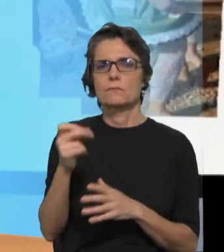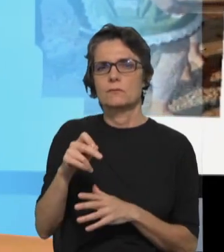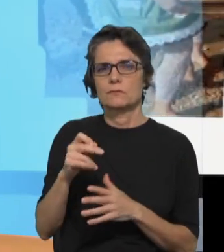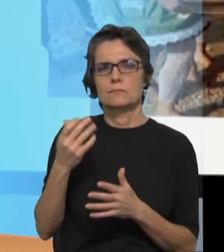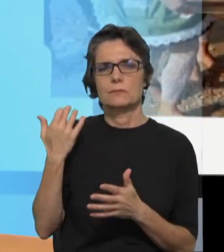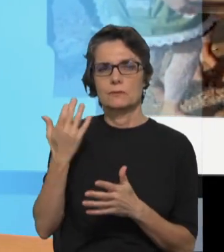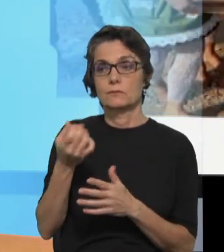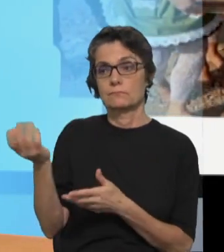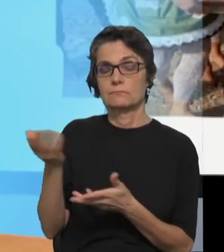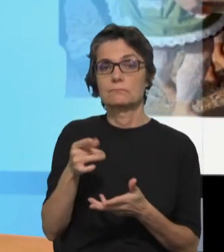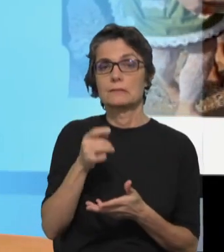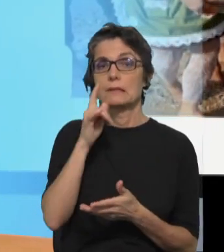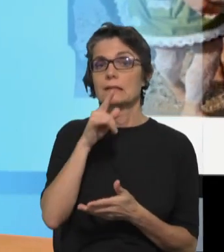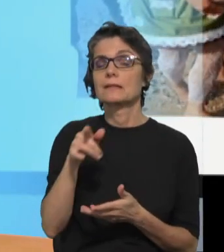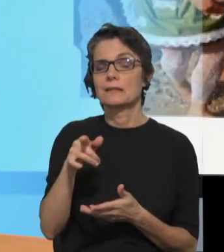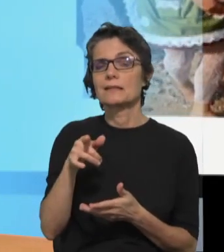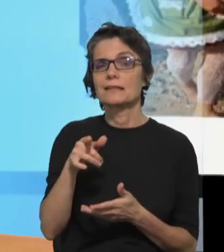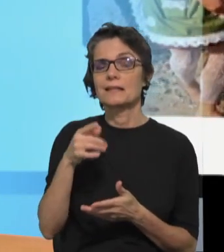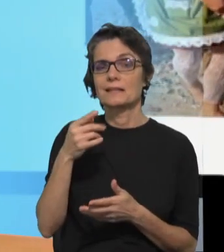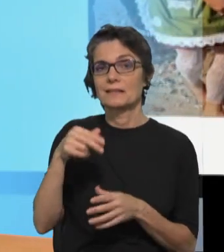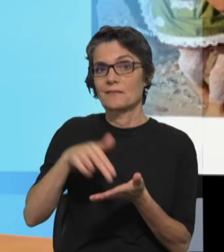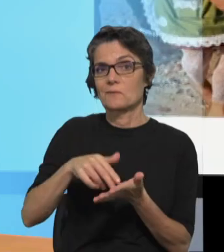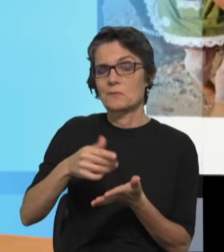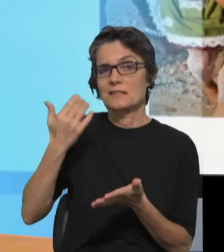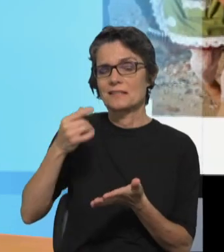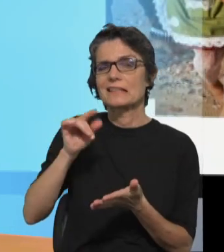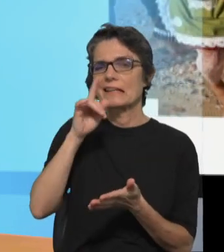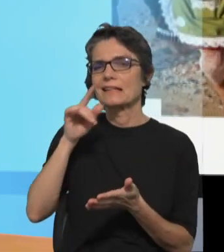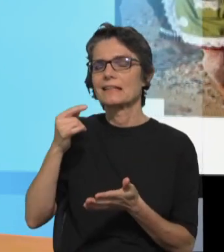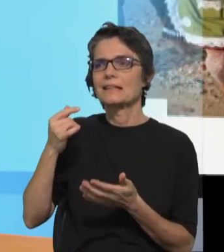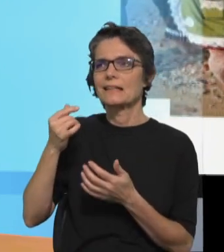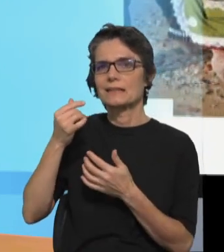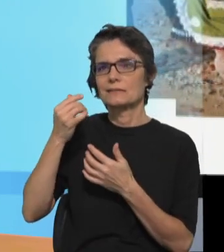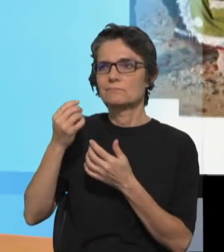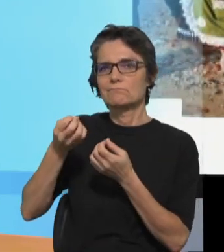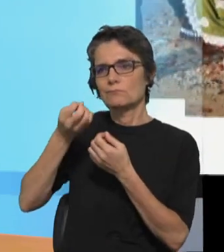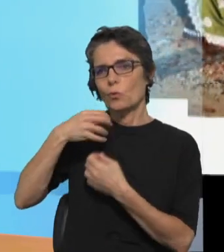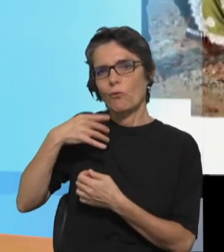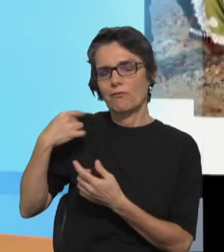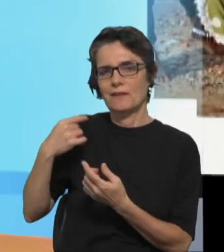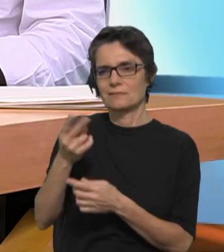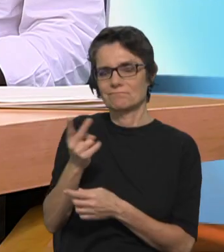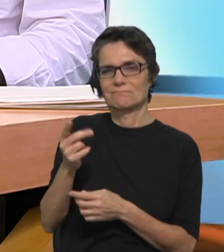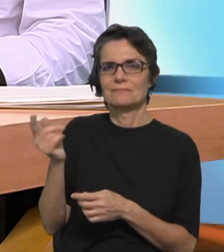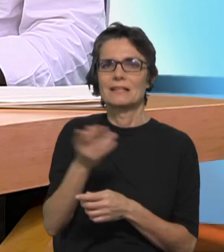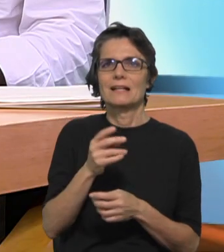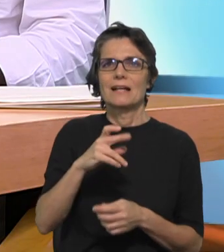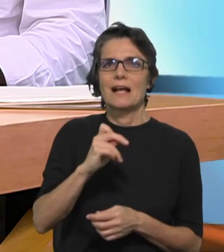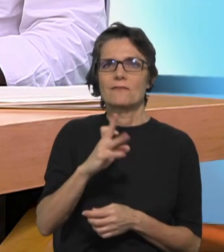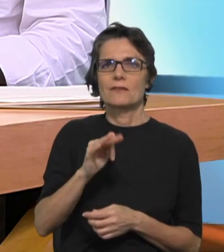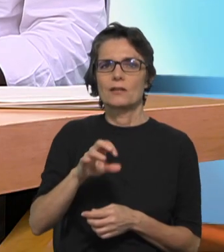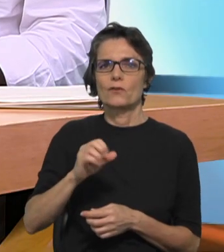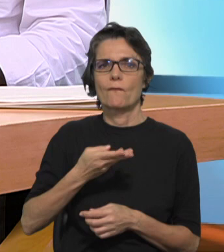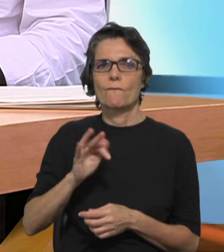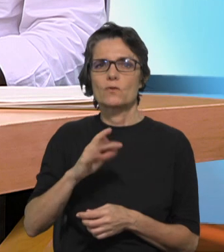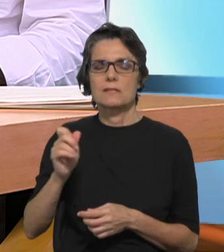o viveu e quem dele ouviu falar pelos testemunhos e pelas aulas de História. A Alfreda Fonseca tinha 18 anos quando foi a